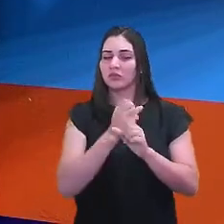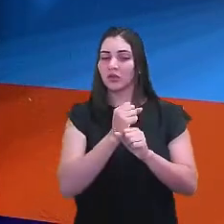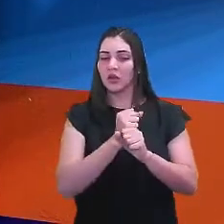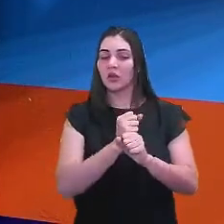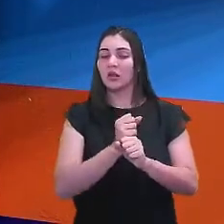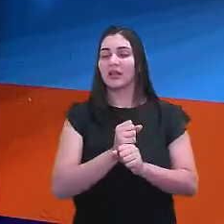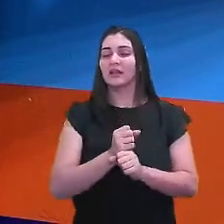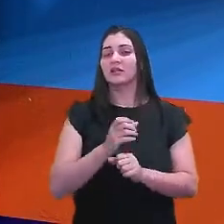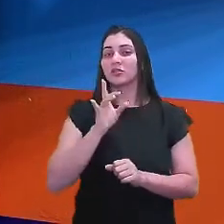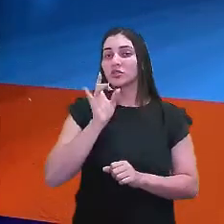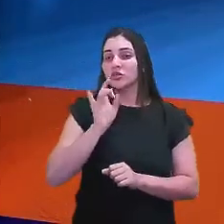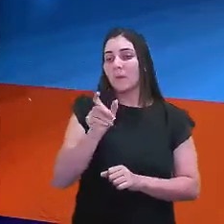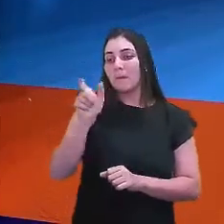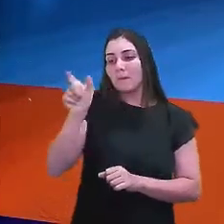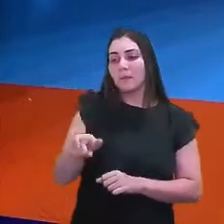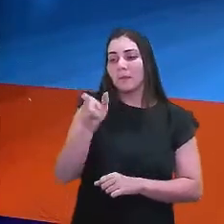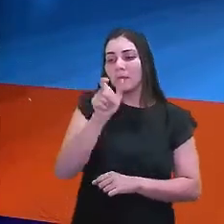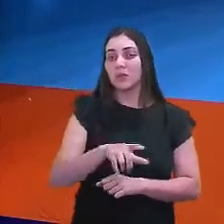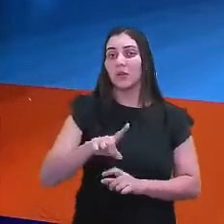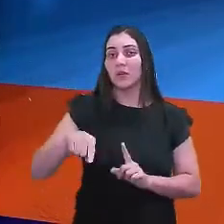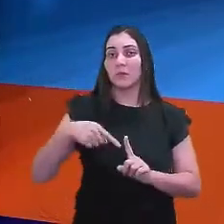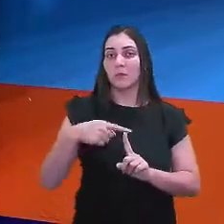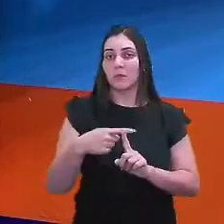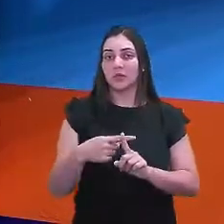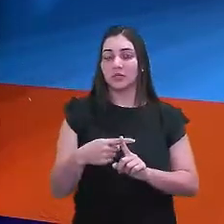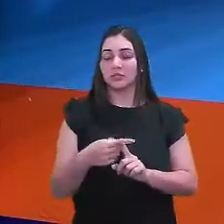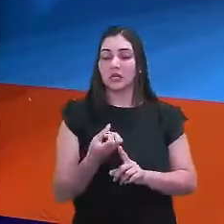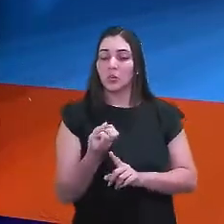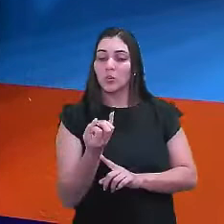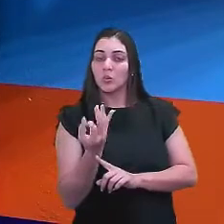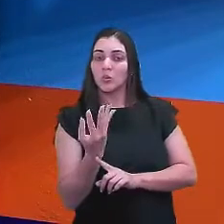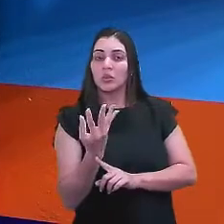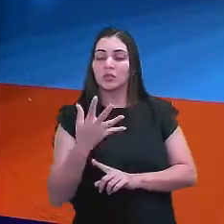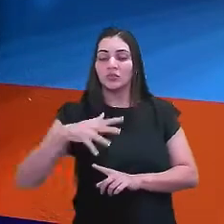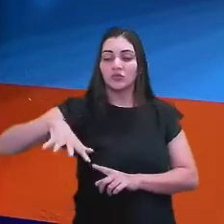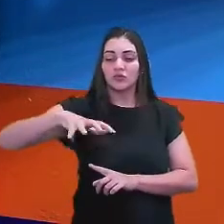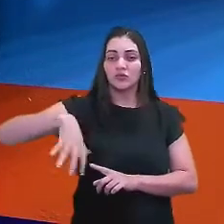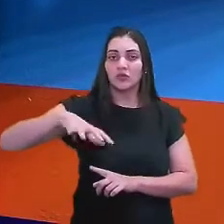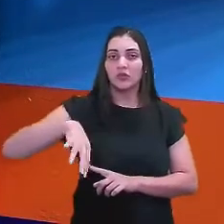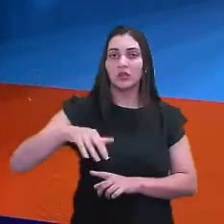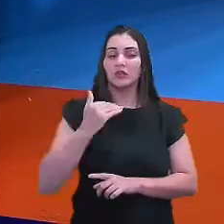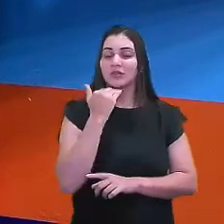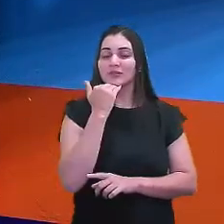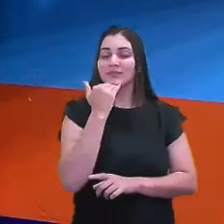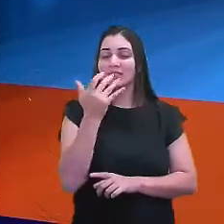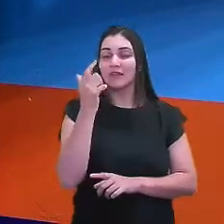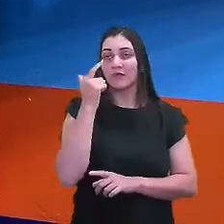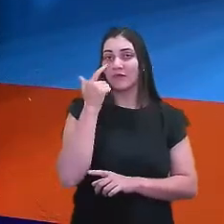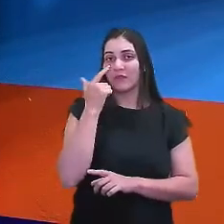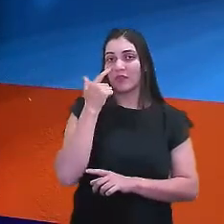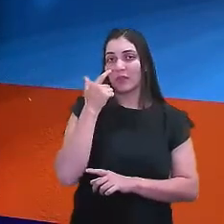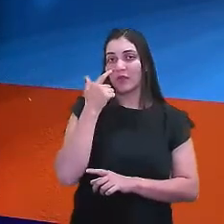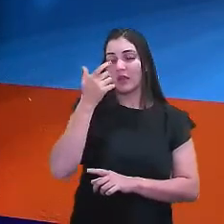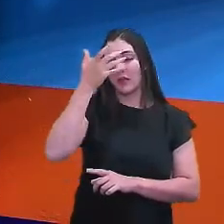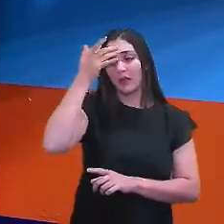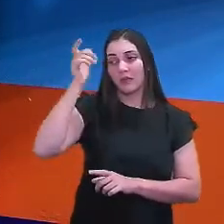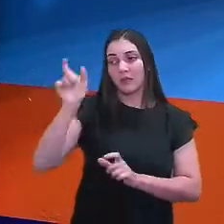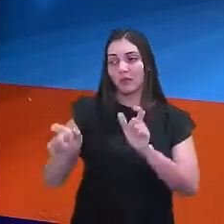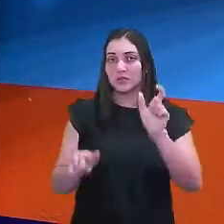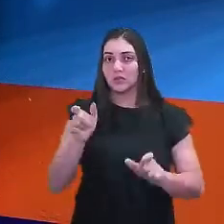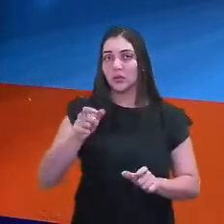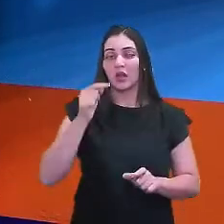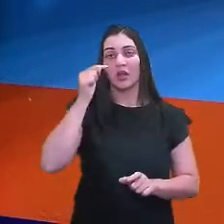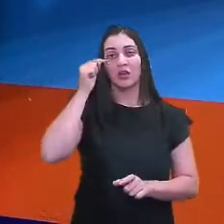por pessoa. Mas se eu pegar pela quantidade geral, sem considerar pessoas, a China está em primeiro lugar. Essa leitura